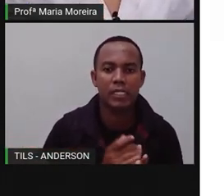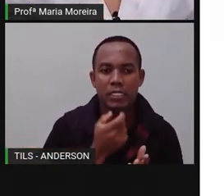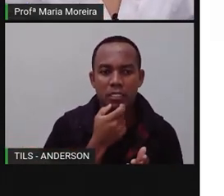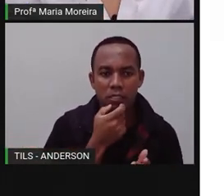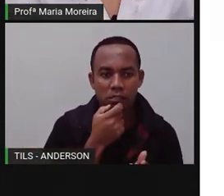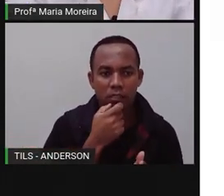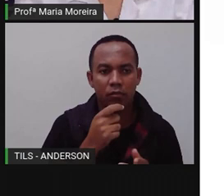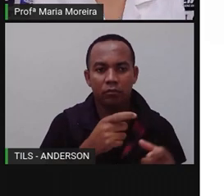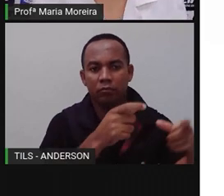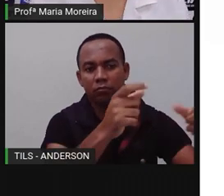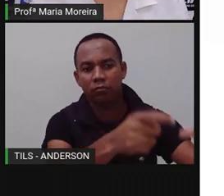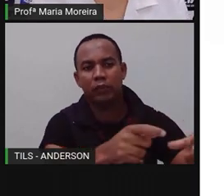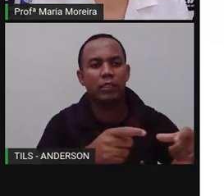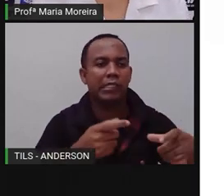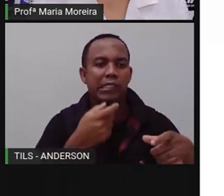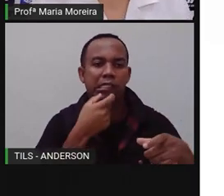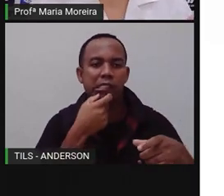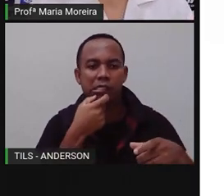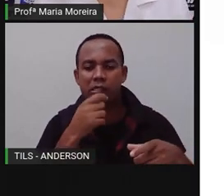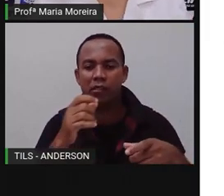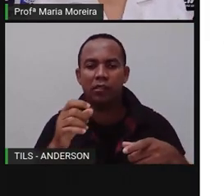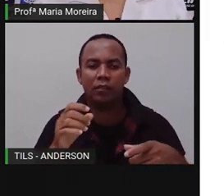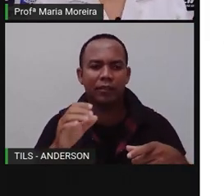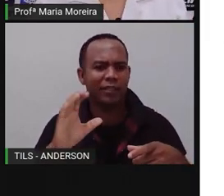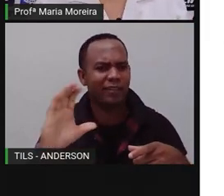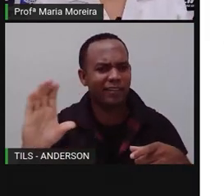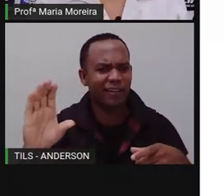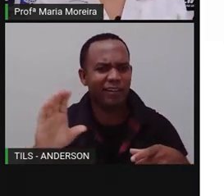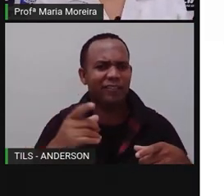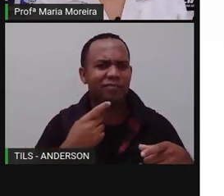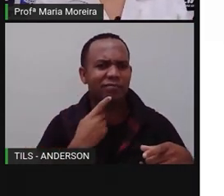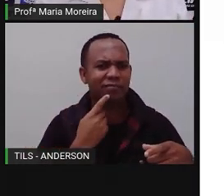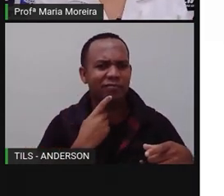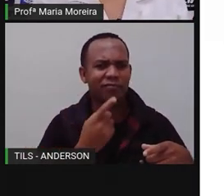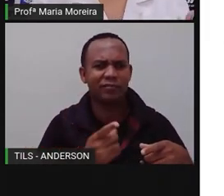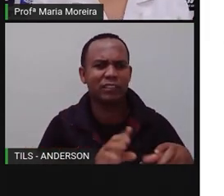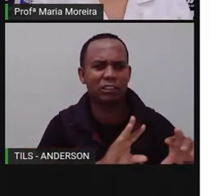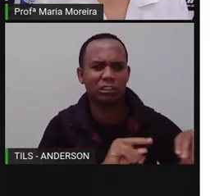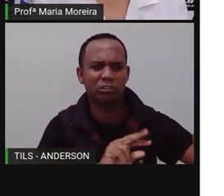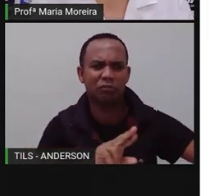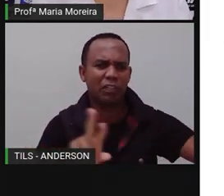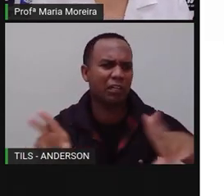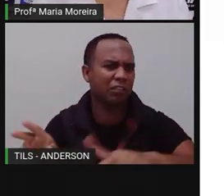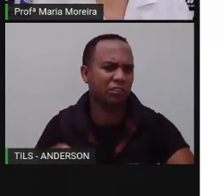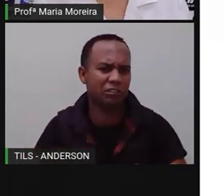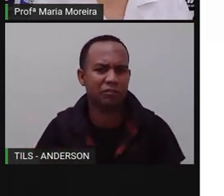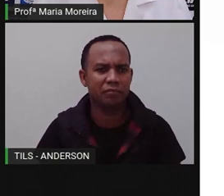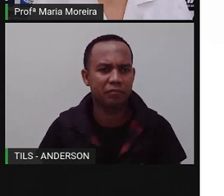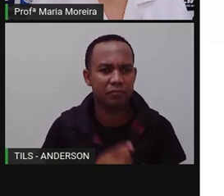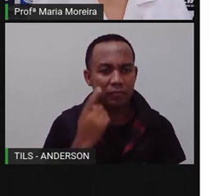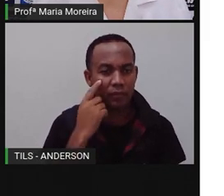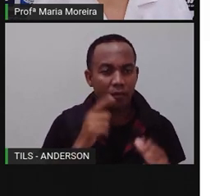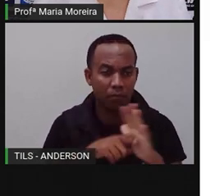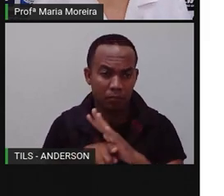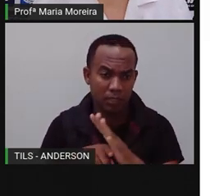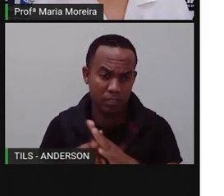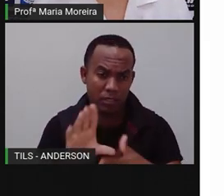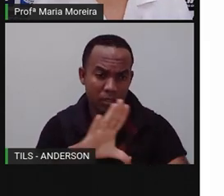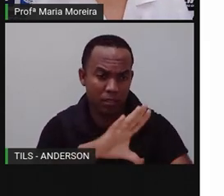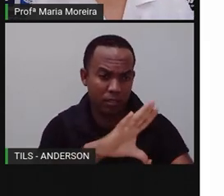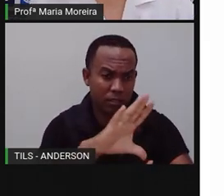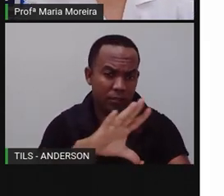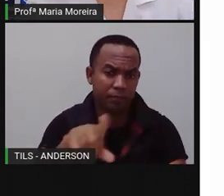Canadá. É, América Central são outros países. Fica aí também uma boa pesquisa para vocês pesquisarem esses continentes. Então, a África é